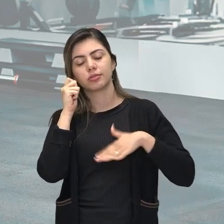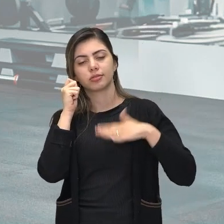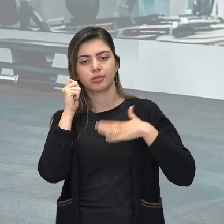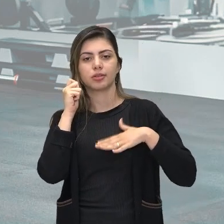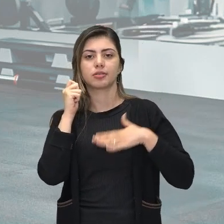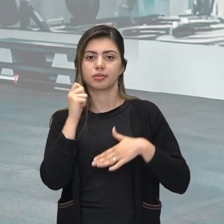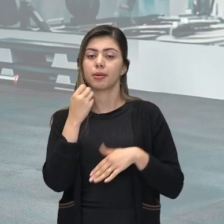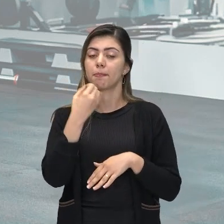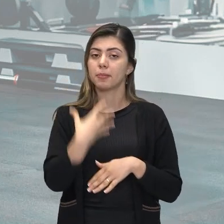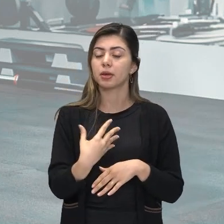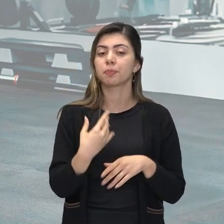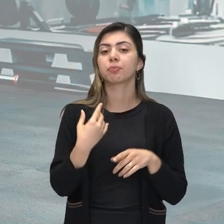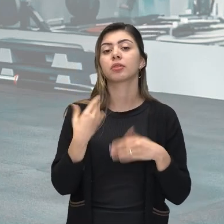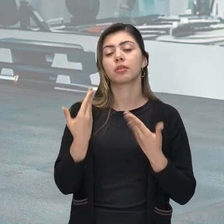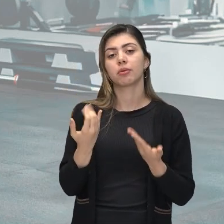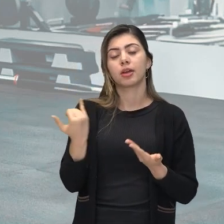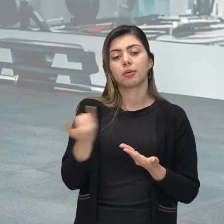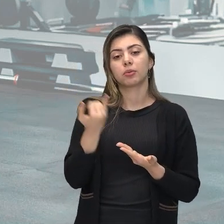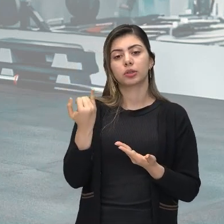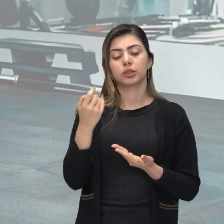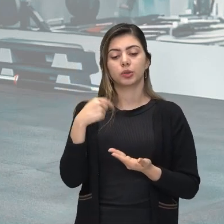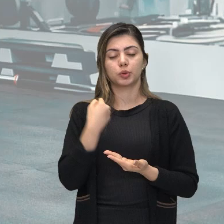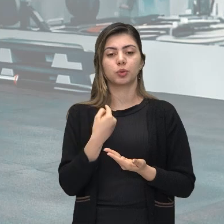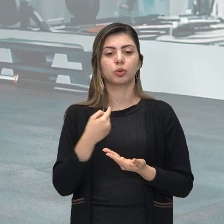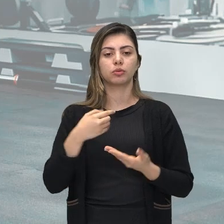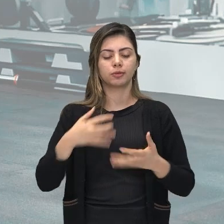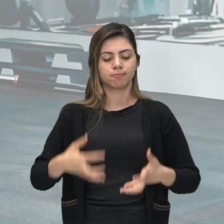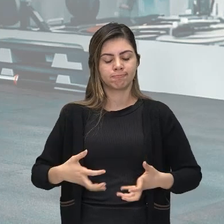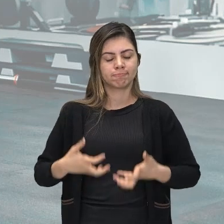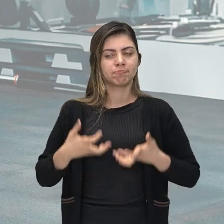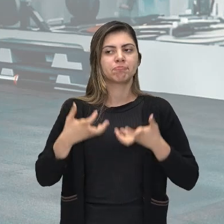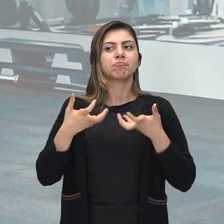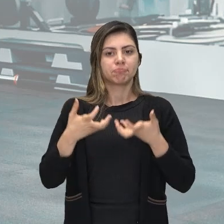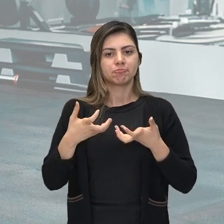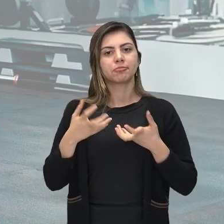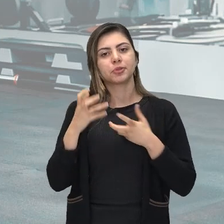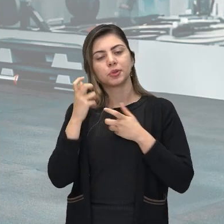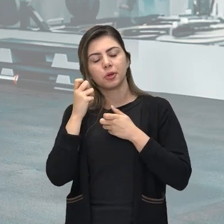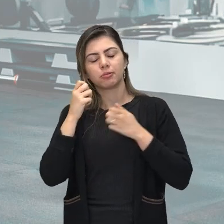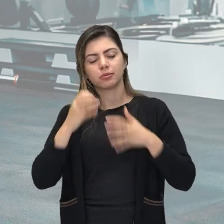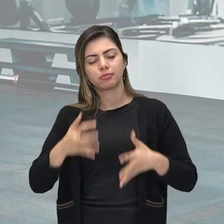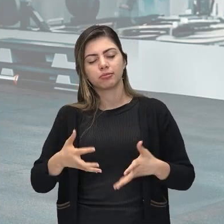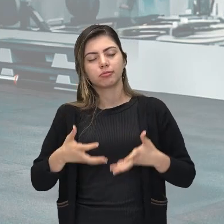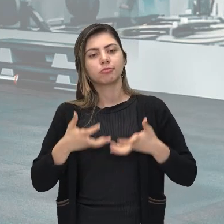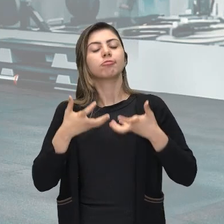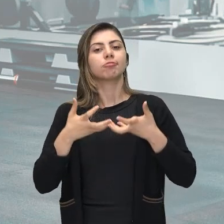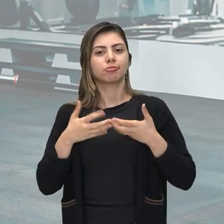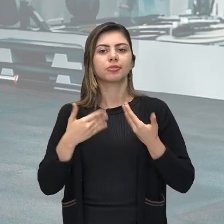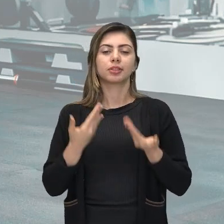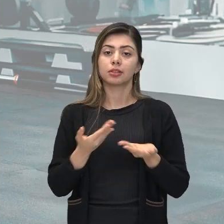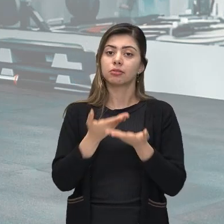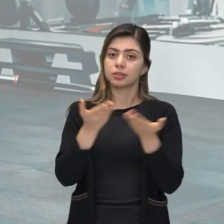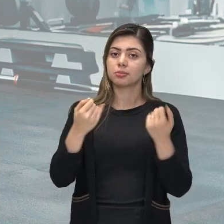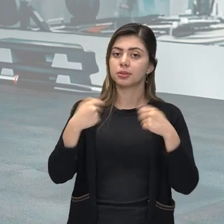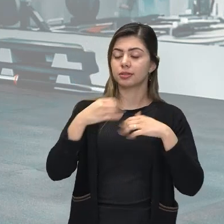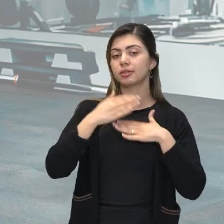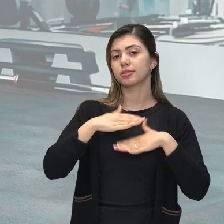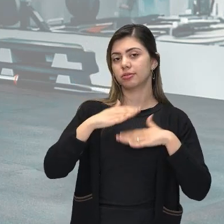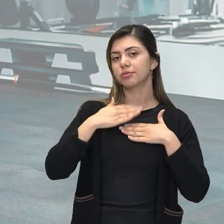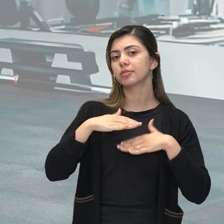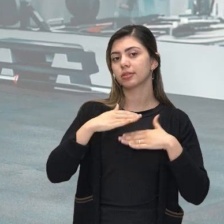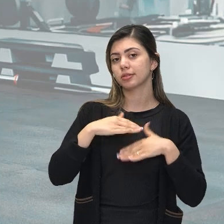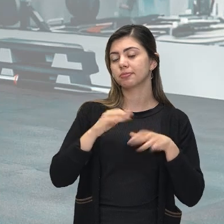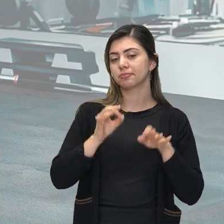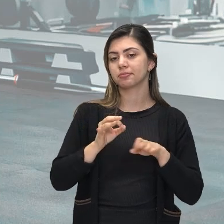consiga manter, né, o nosso corpo ativo, recuperado para as próximas ações. Então, o descanso correto também é